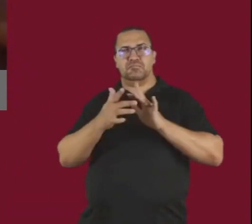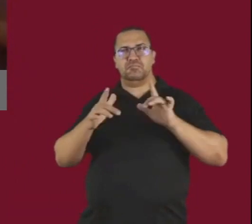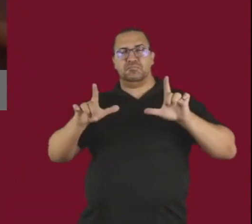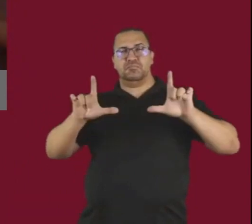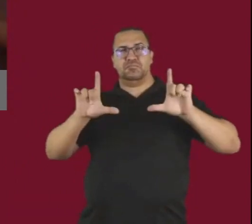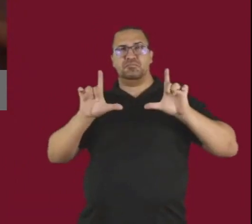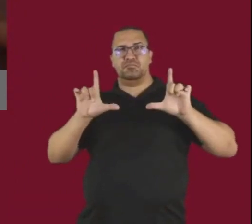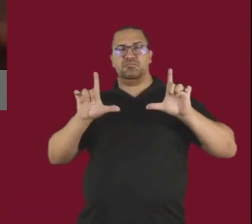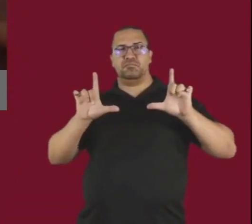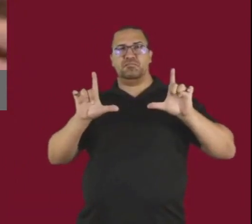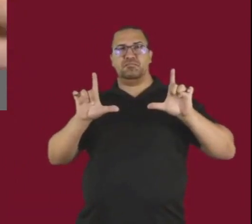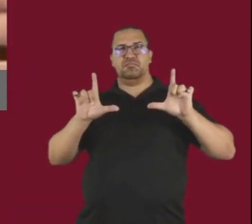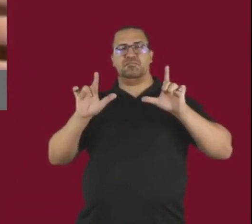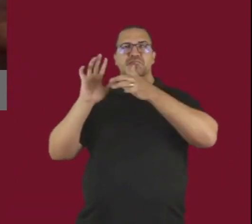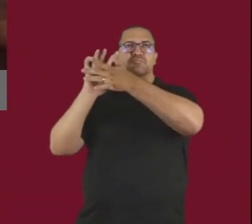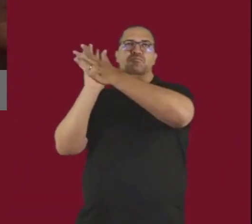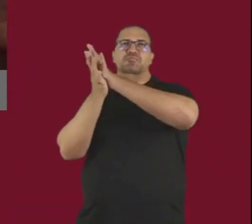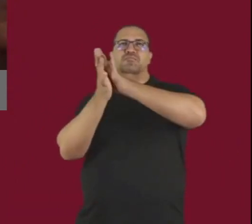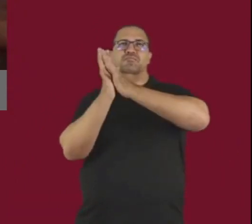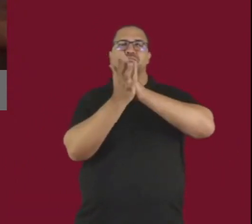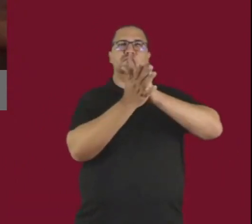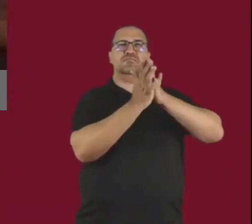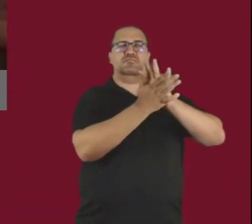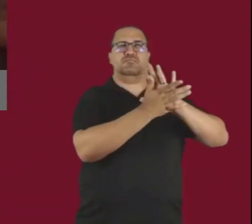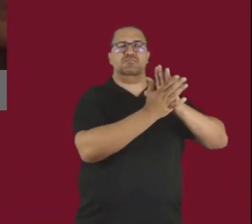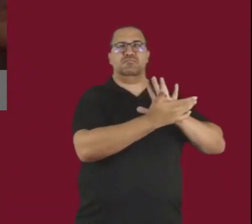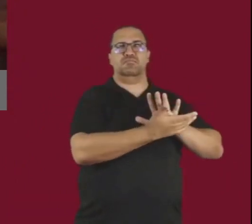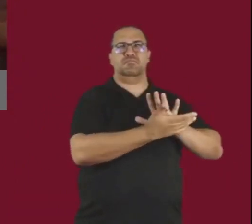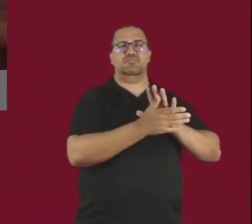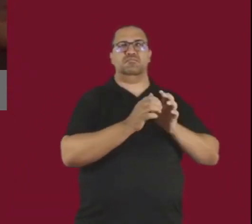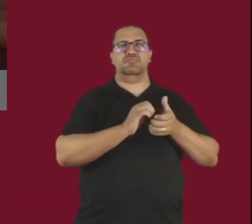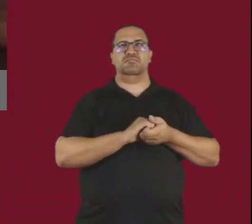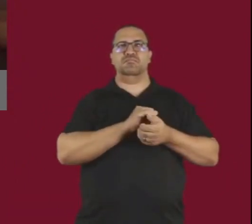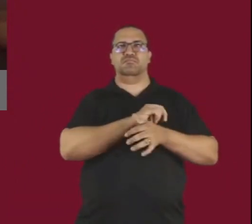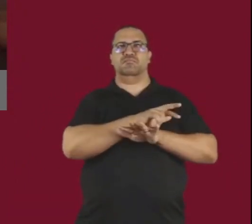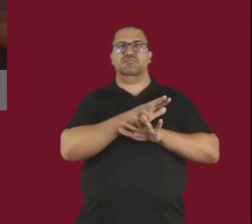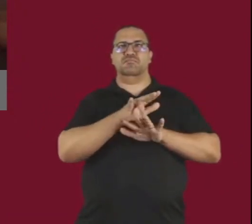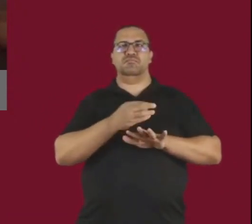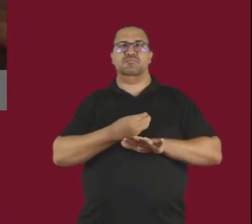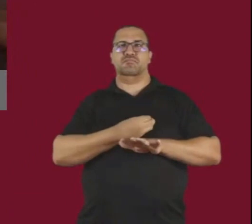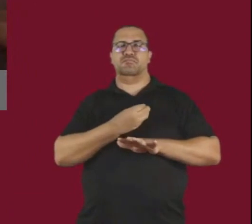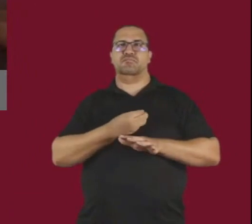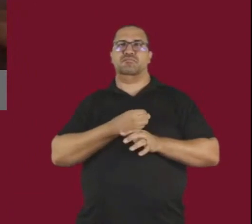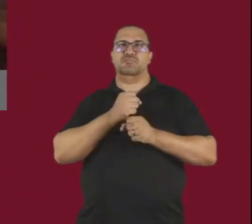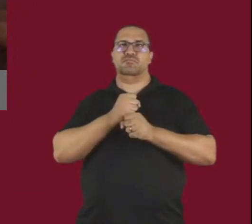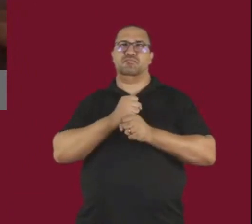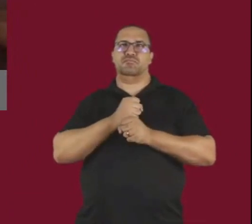gente está vendo a destruição, eu espero que a gente... Tem muitos anos de vida ainda.